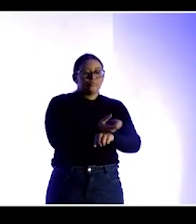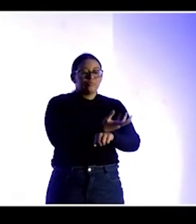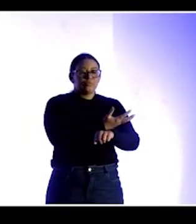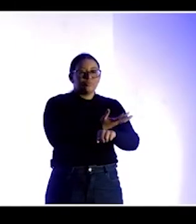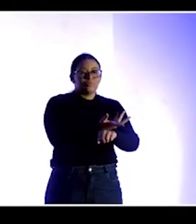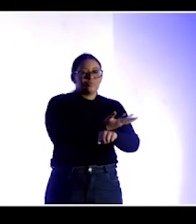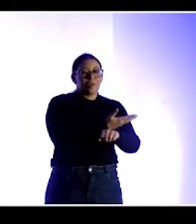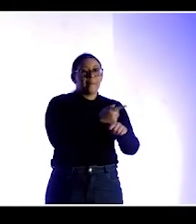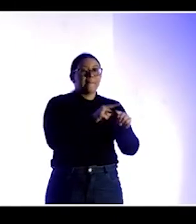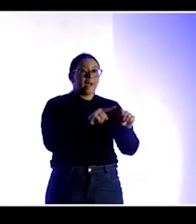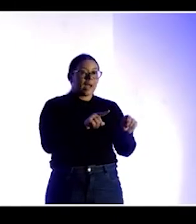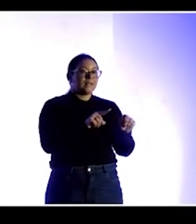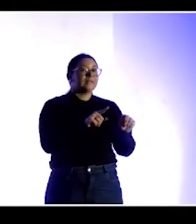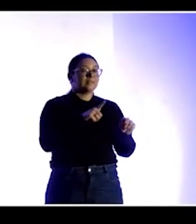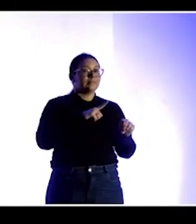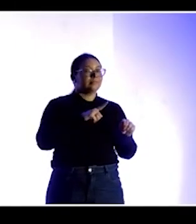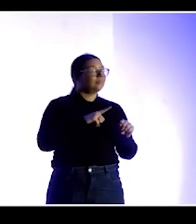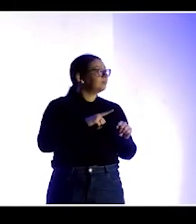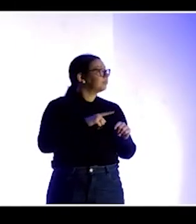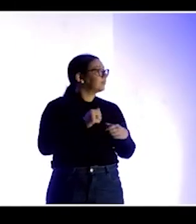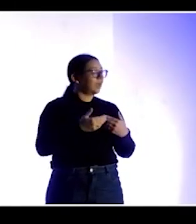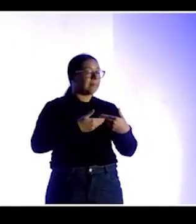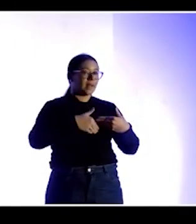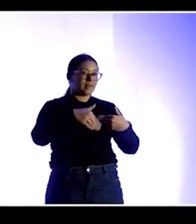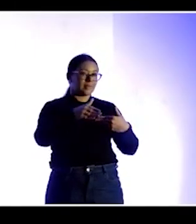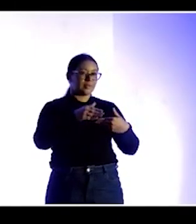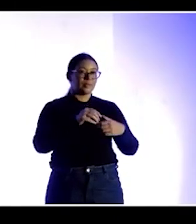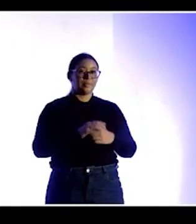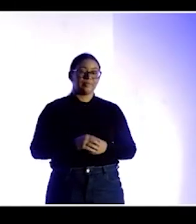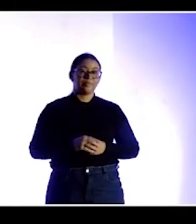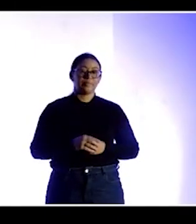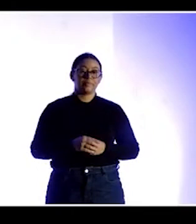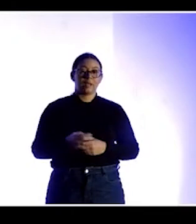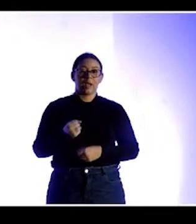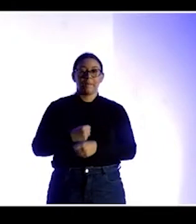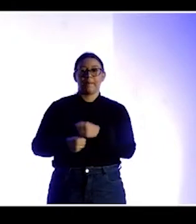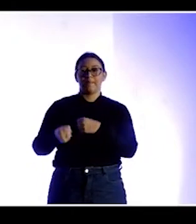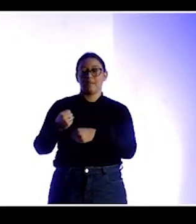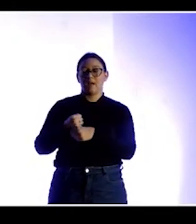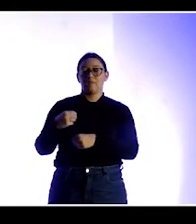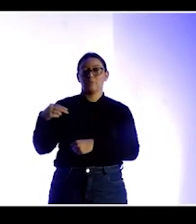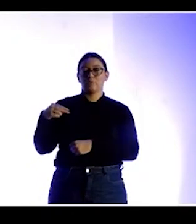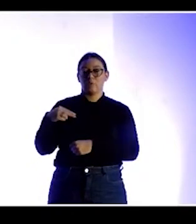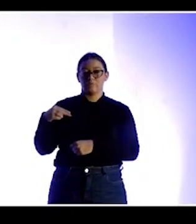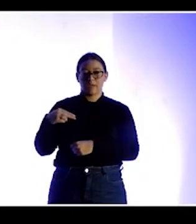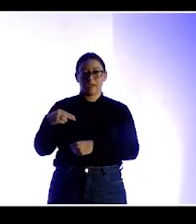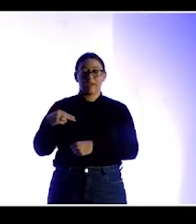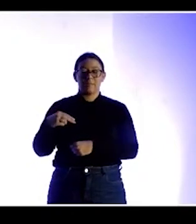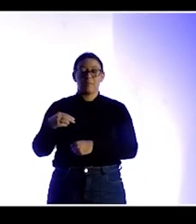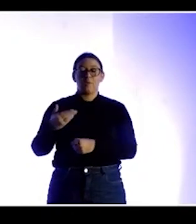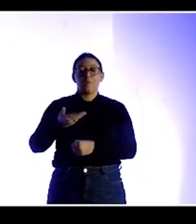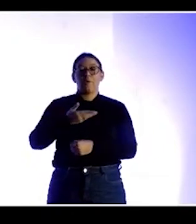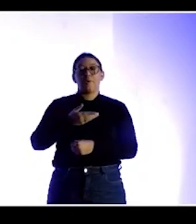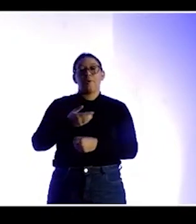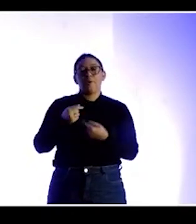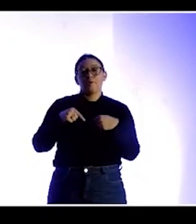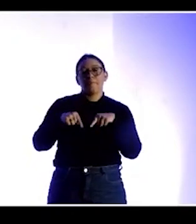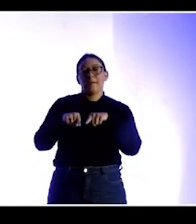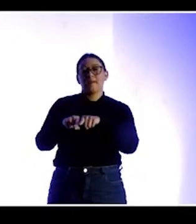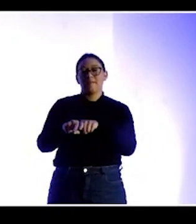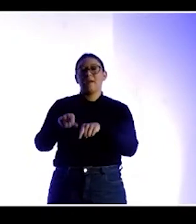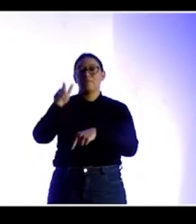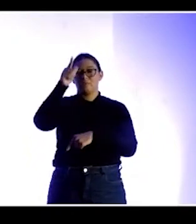vamos inaugurar isso nos próximos dias. Em novembro do ano passado, esses são nossos colegas lá da Alemanha que